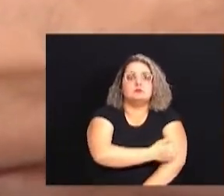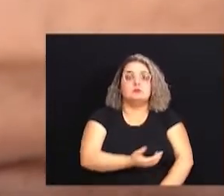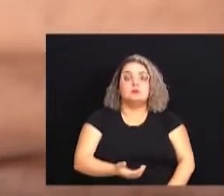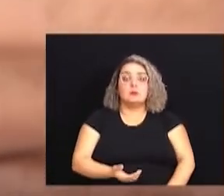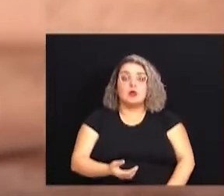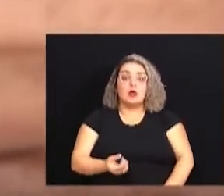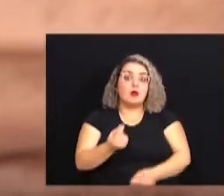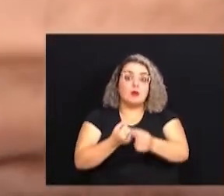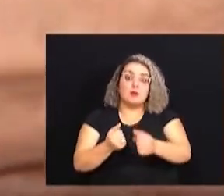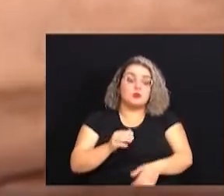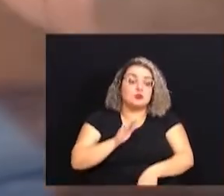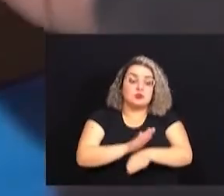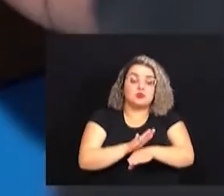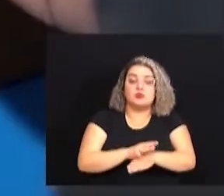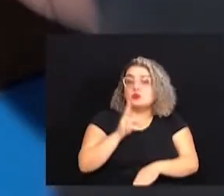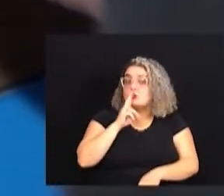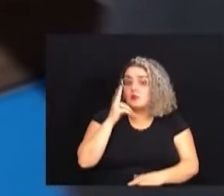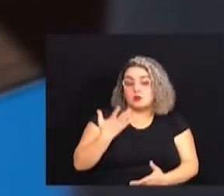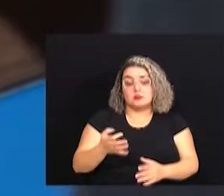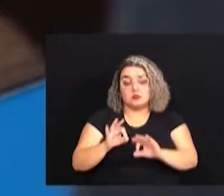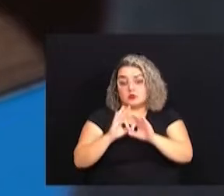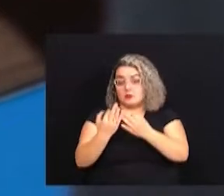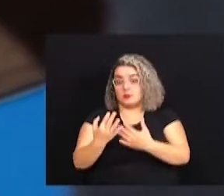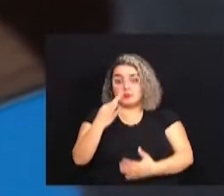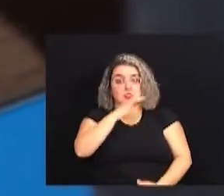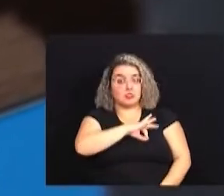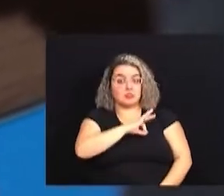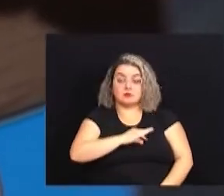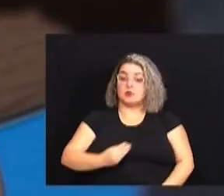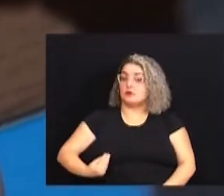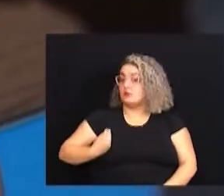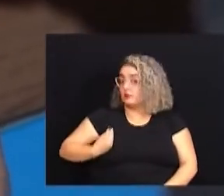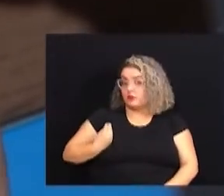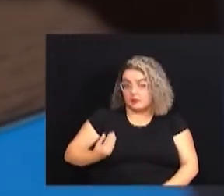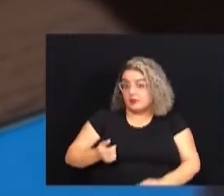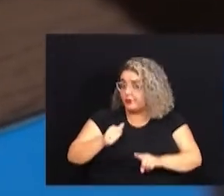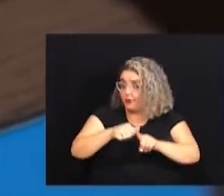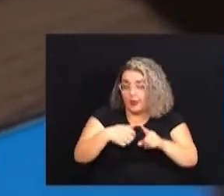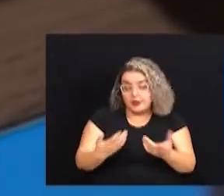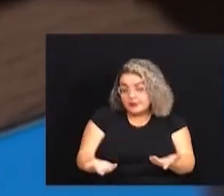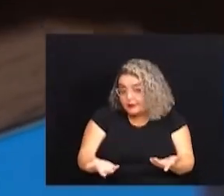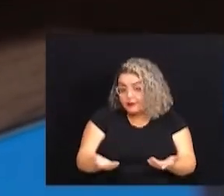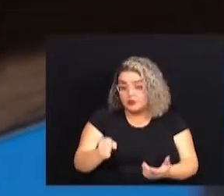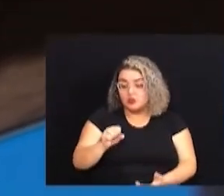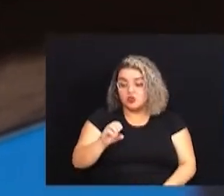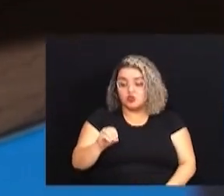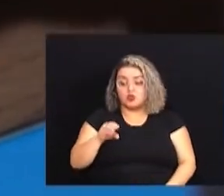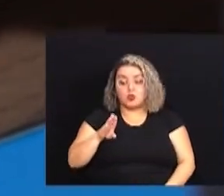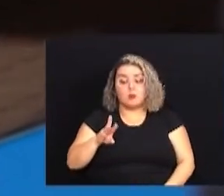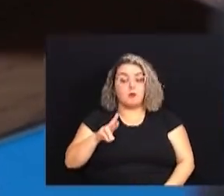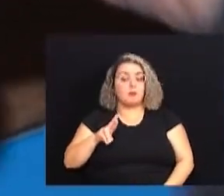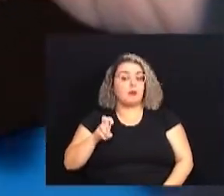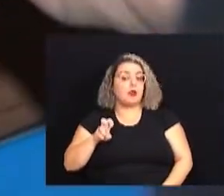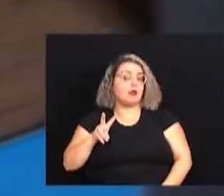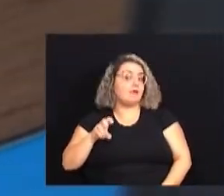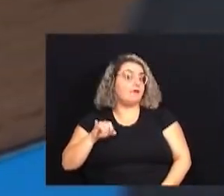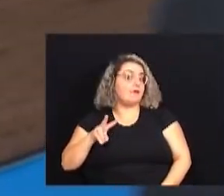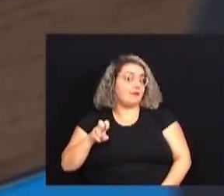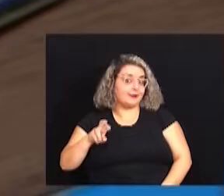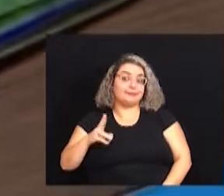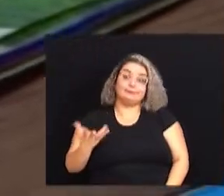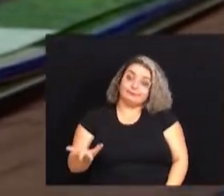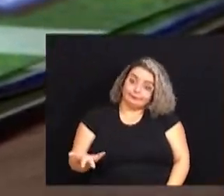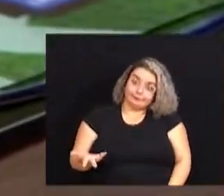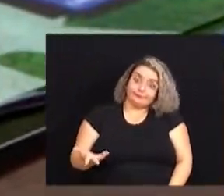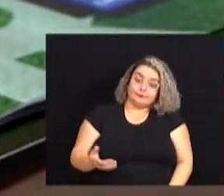auxílio emergencial, certo? É o valor que as famílias estão recebendo para sobreviver durante um mês. Então, se você considerar a